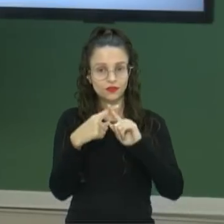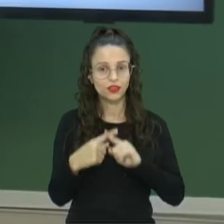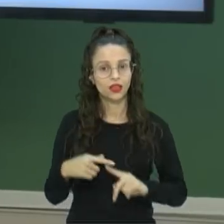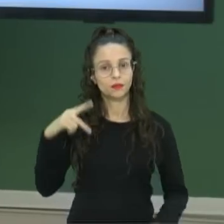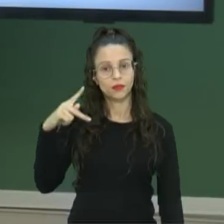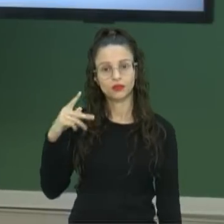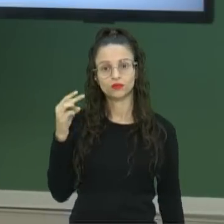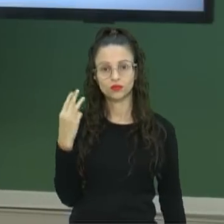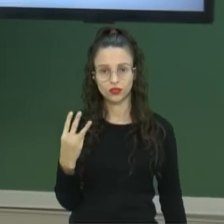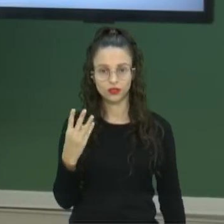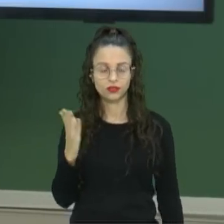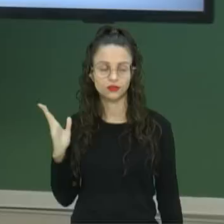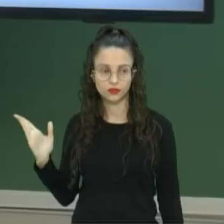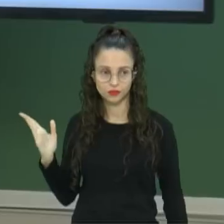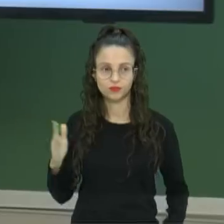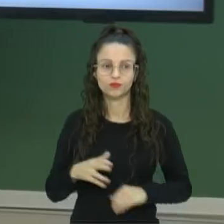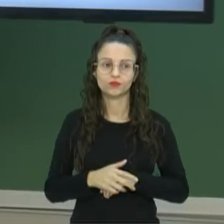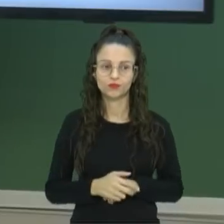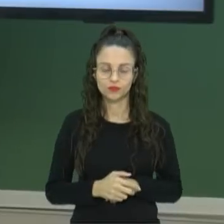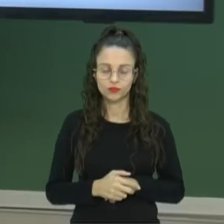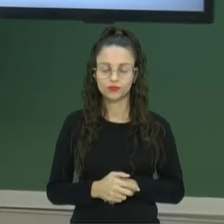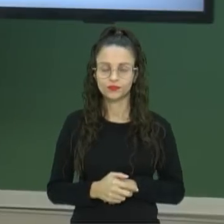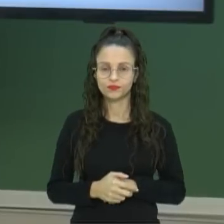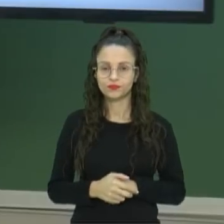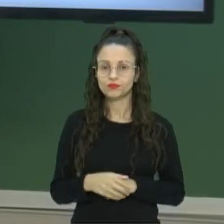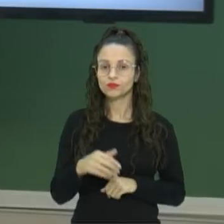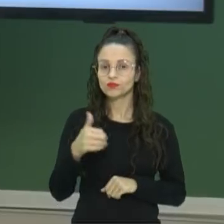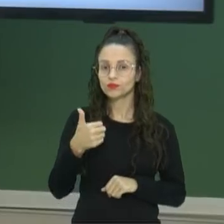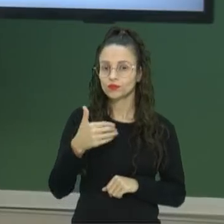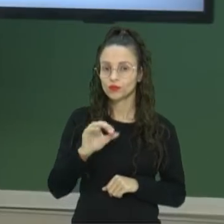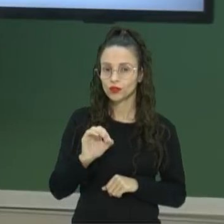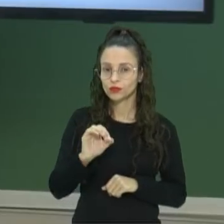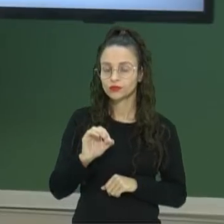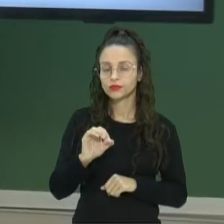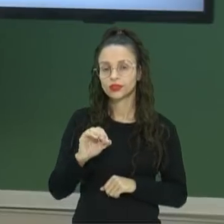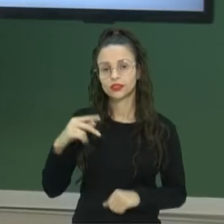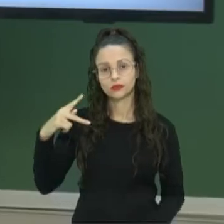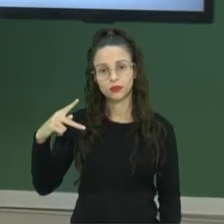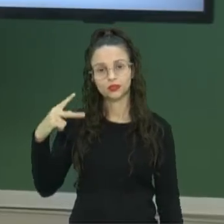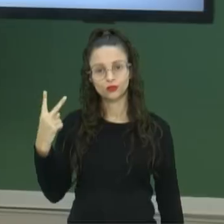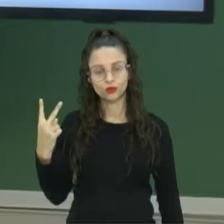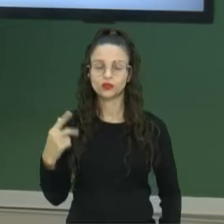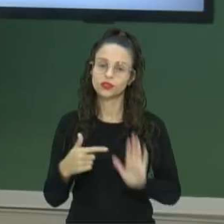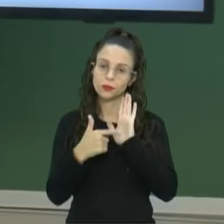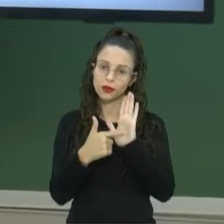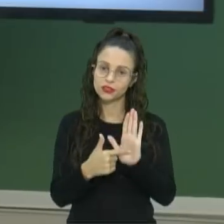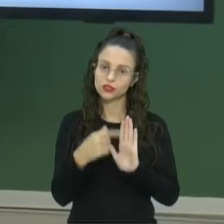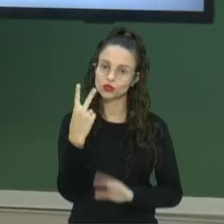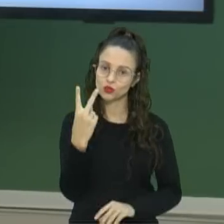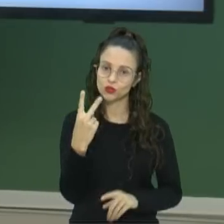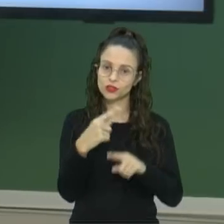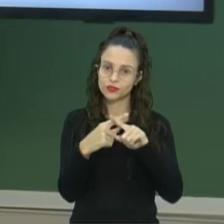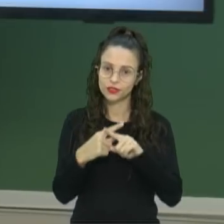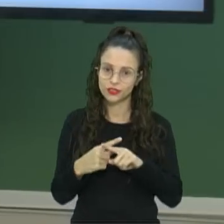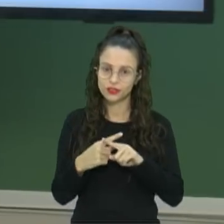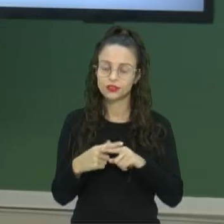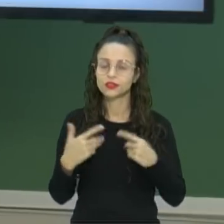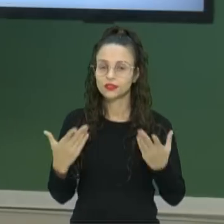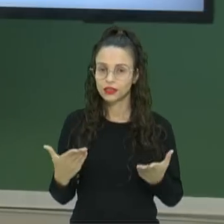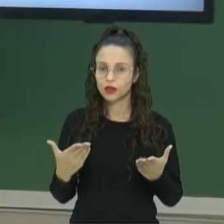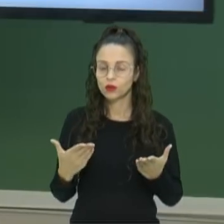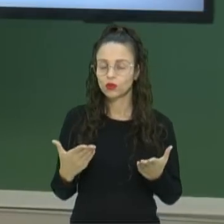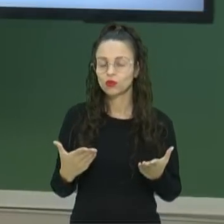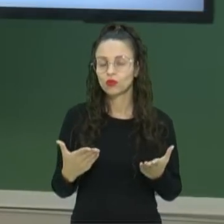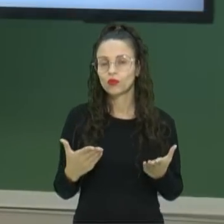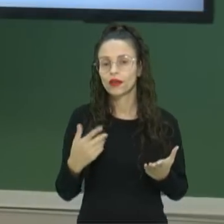aparecesse 3 vezes. E o 10 tem peso 2, é como se aparecesse 2 vezes. É como se